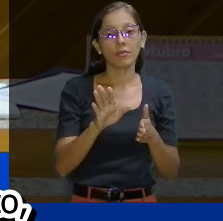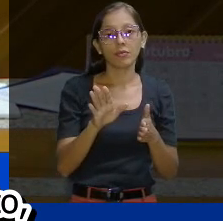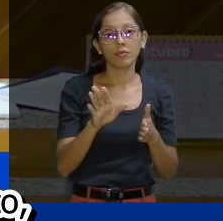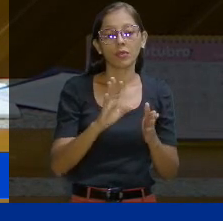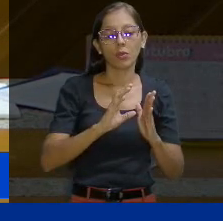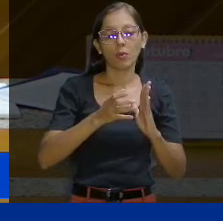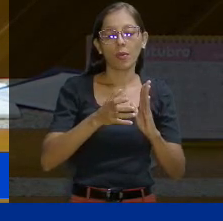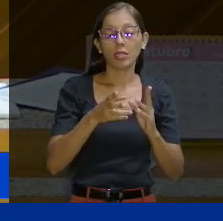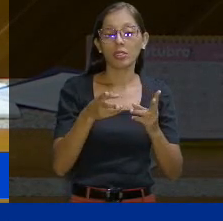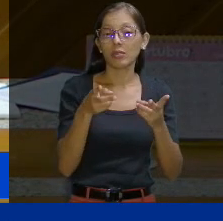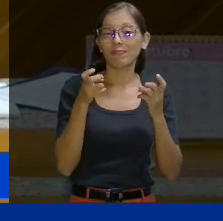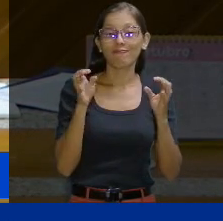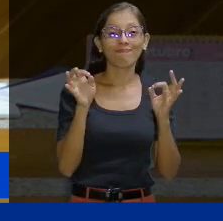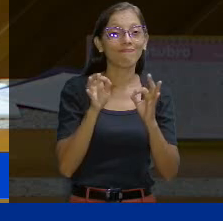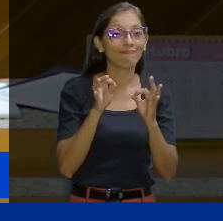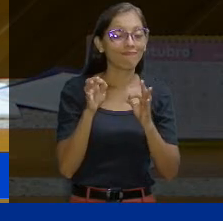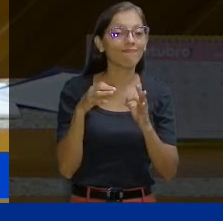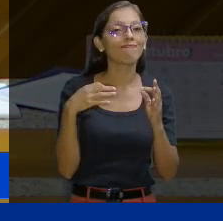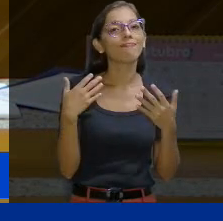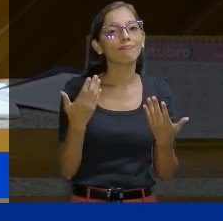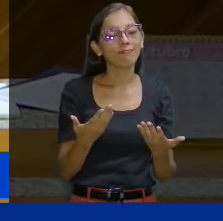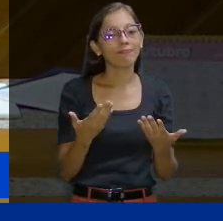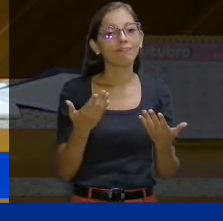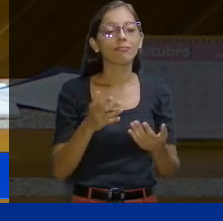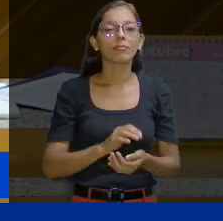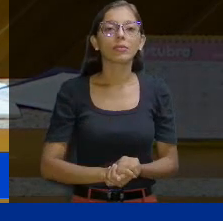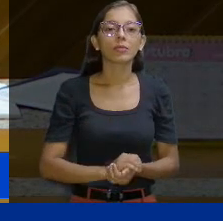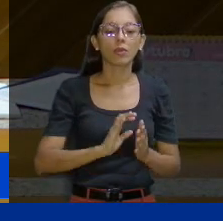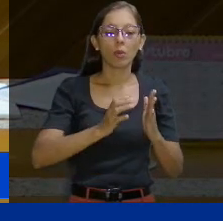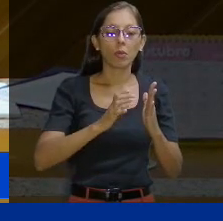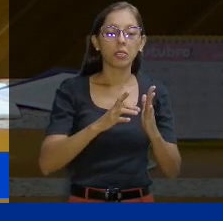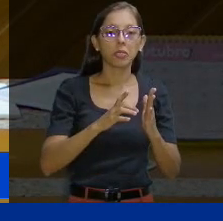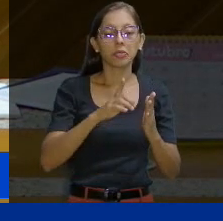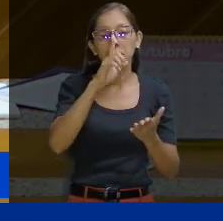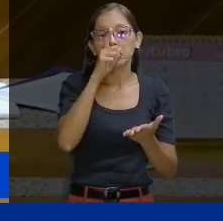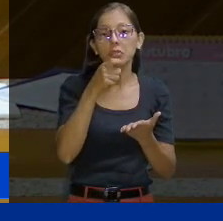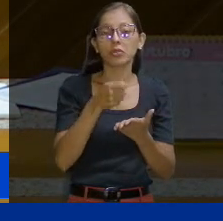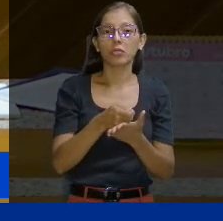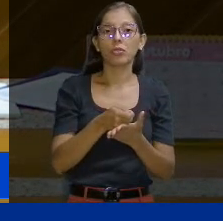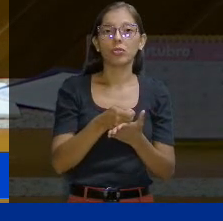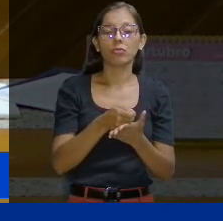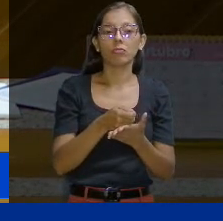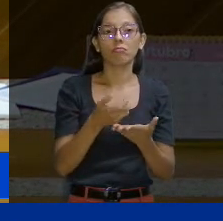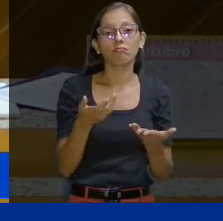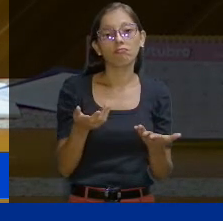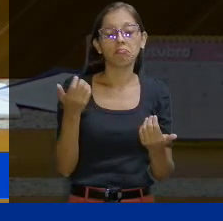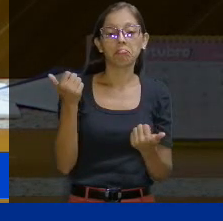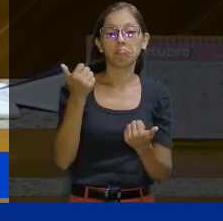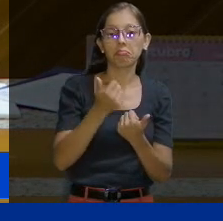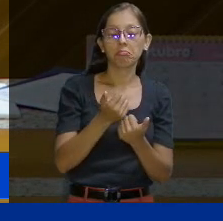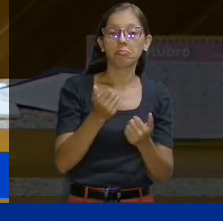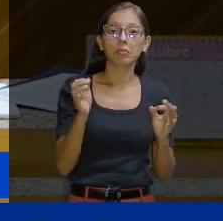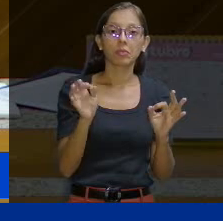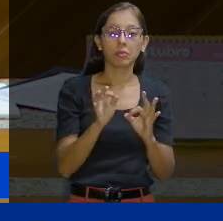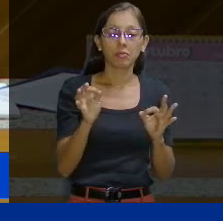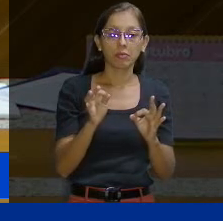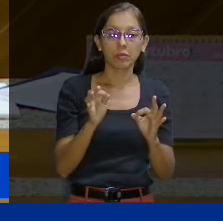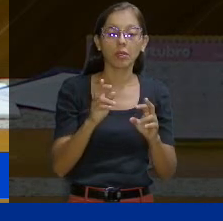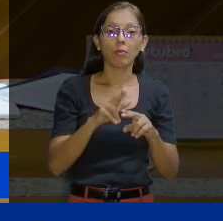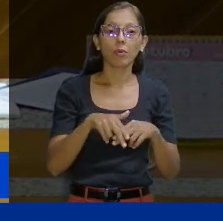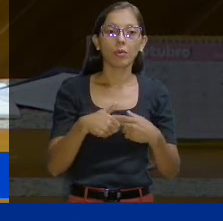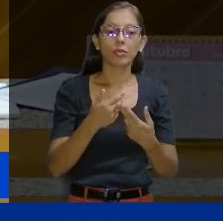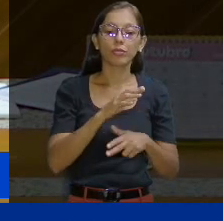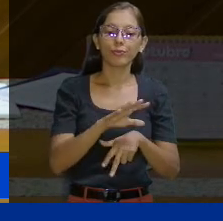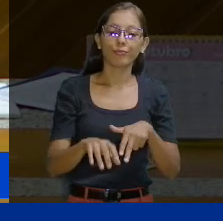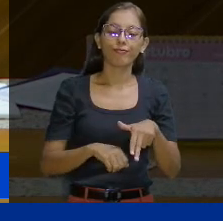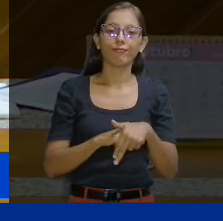pelo partido. Logo, o partido optou por não realizar as substituições necessárias, configurando a fraude à cota de gênero,